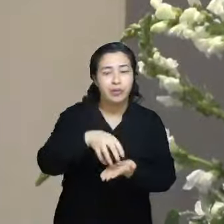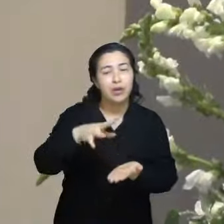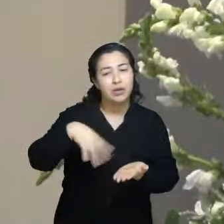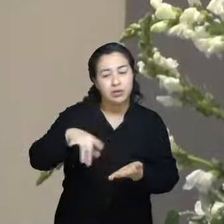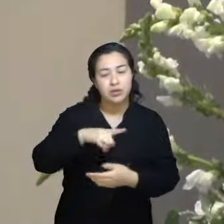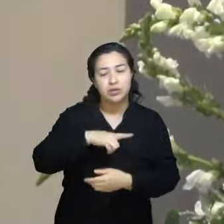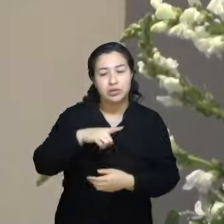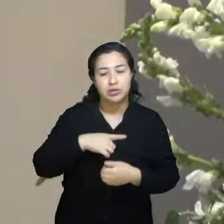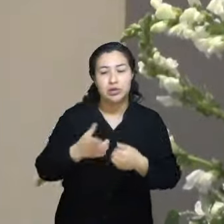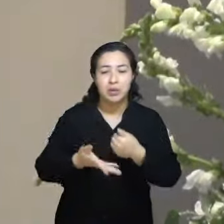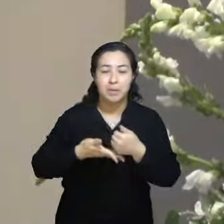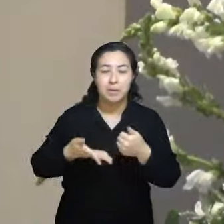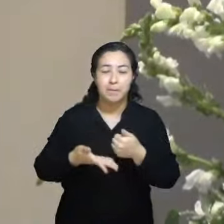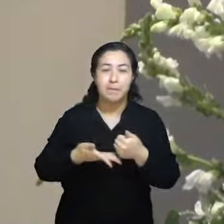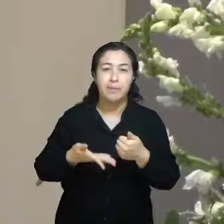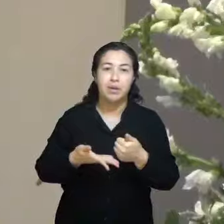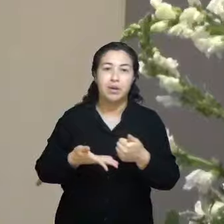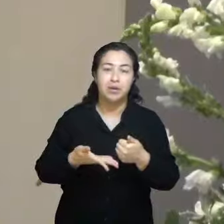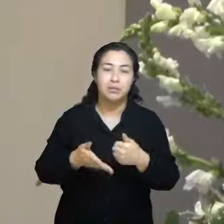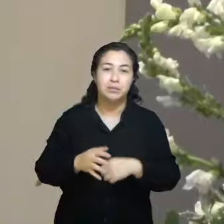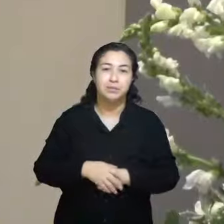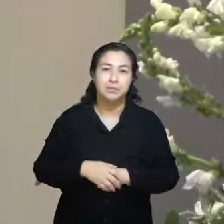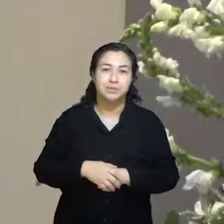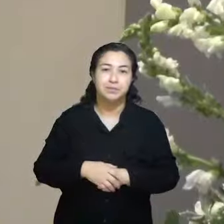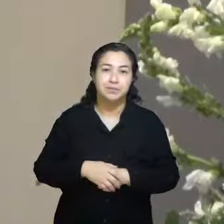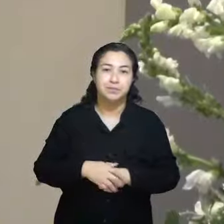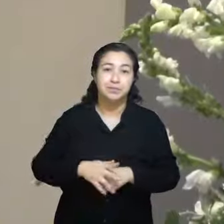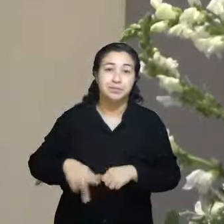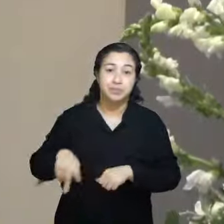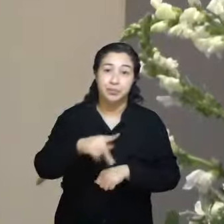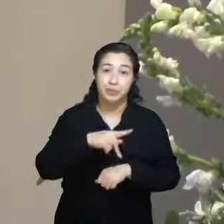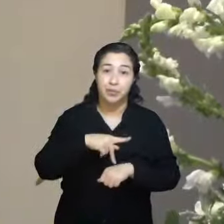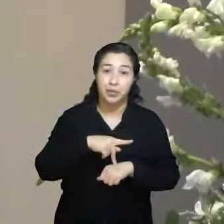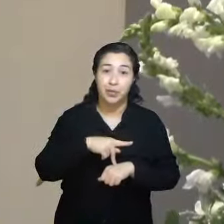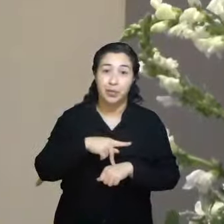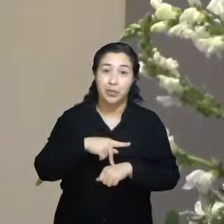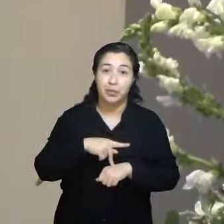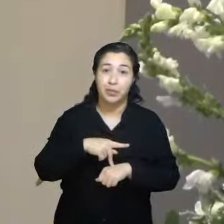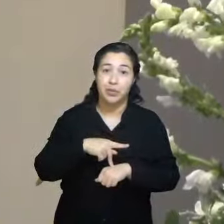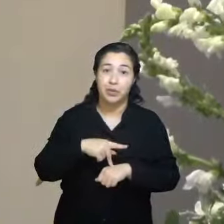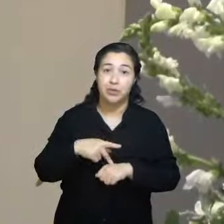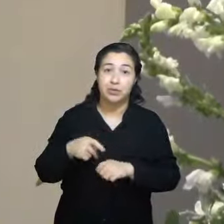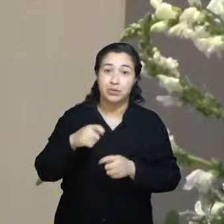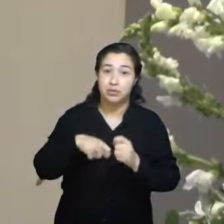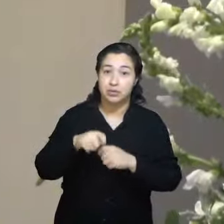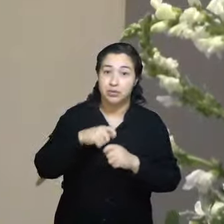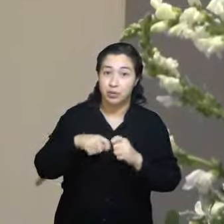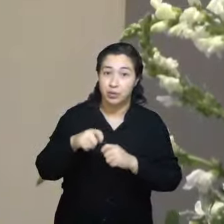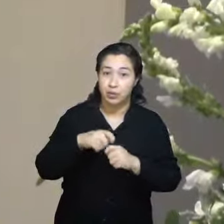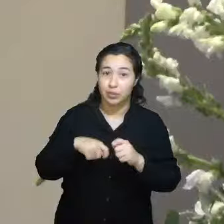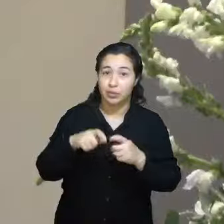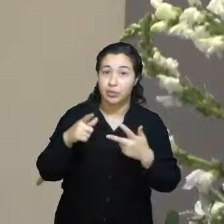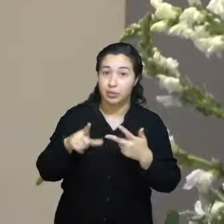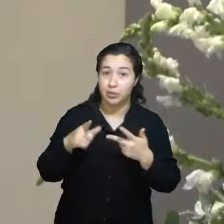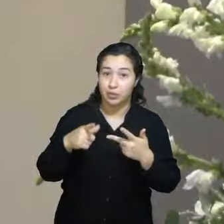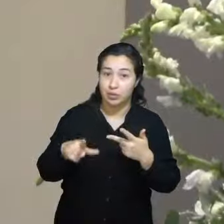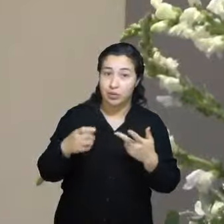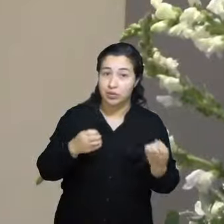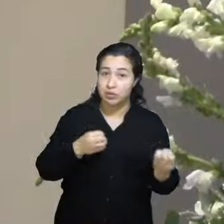medida em que se reservou em favor da união não apenas o monopólio econômico e de legislação mas